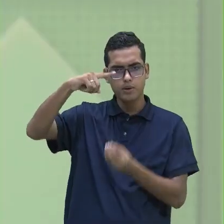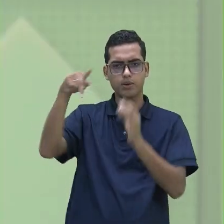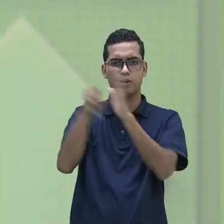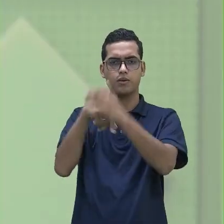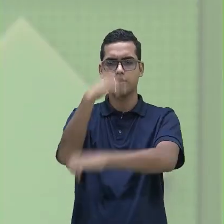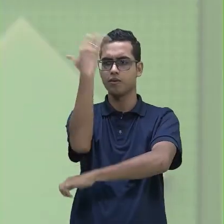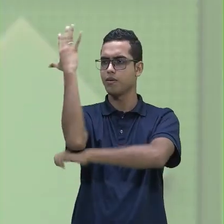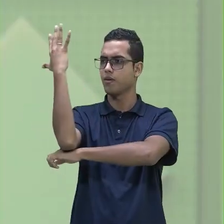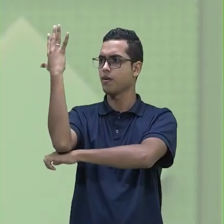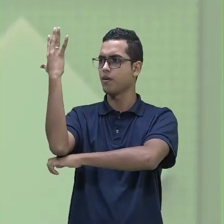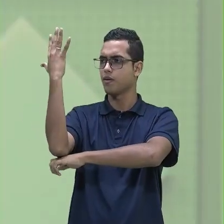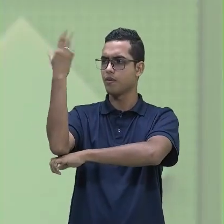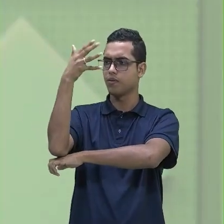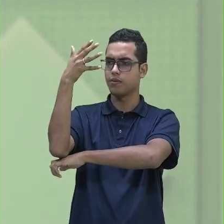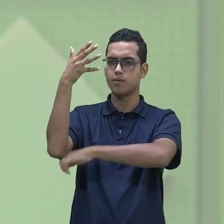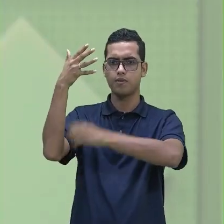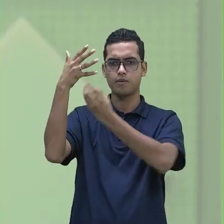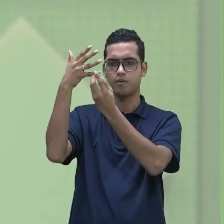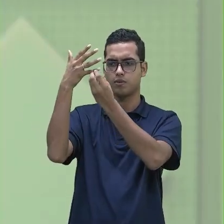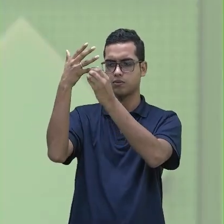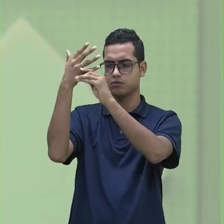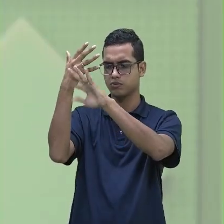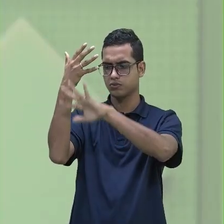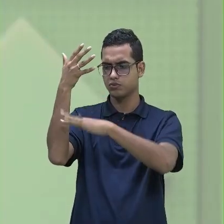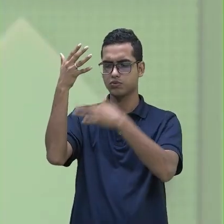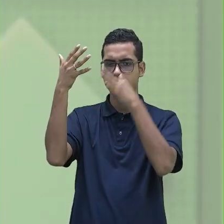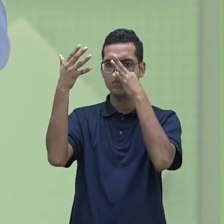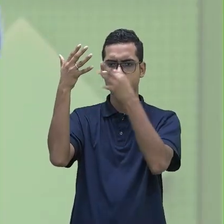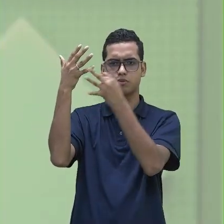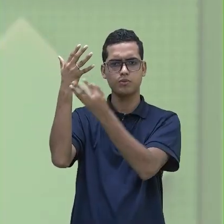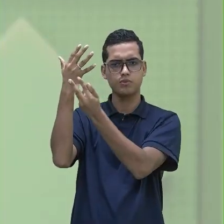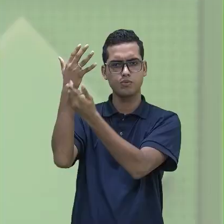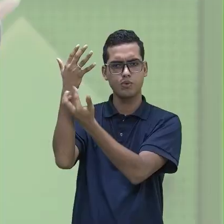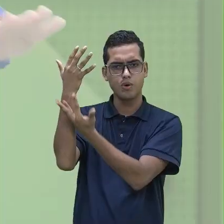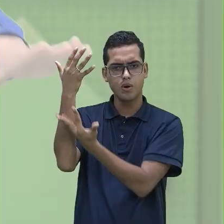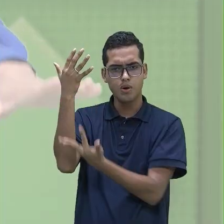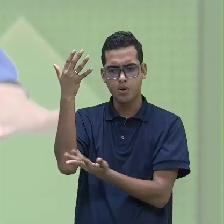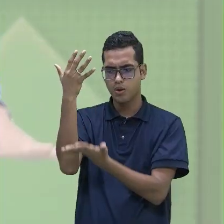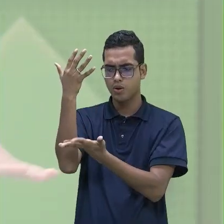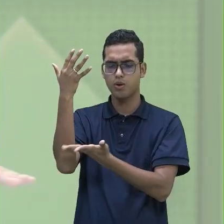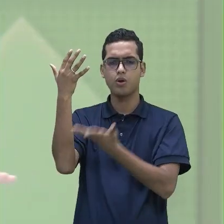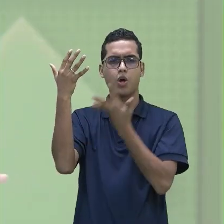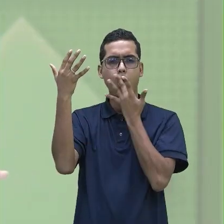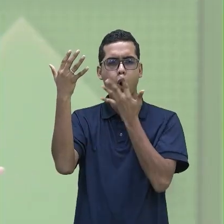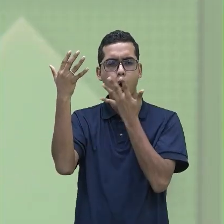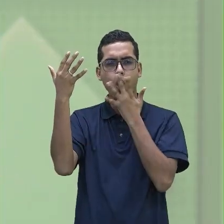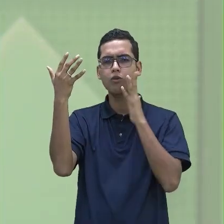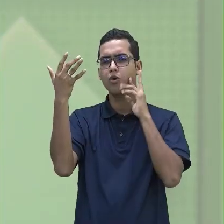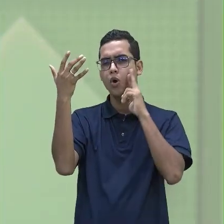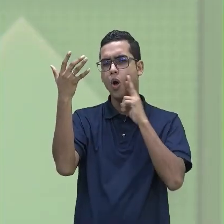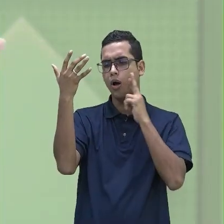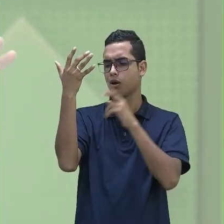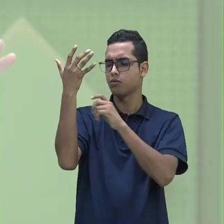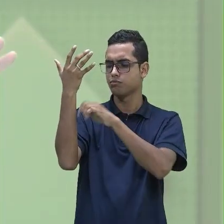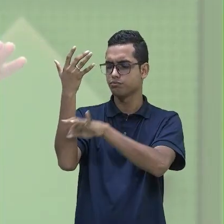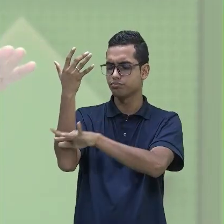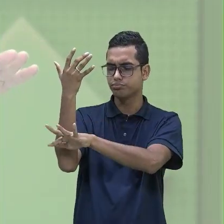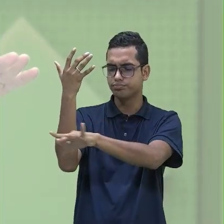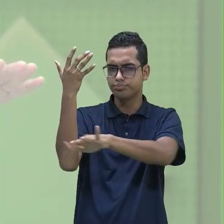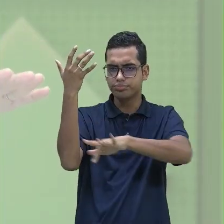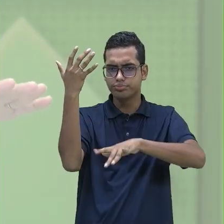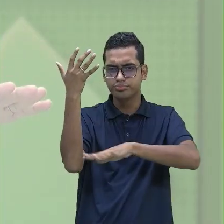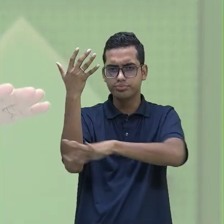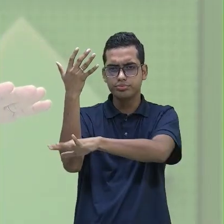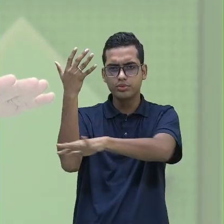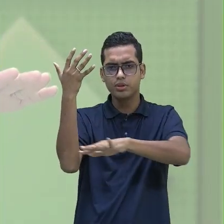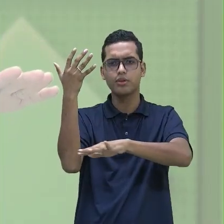partes das flores. Antes de produzir o fruto, tem a parte da floração. E quando aquele embaixo da árvore